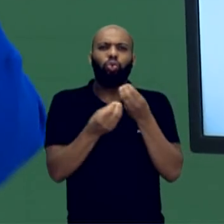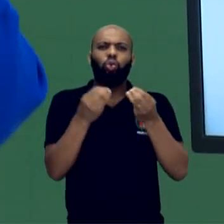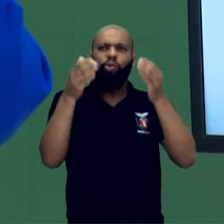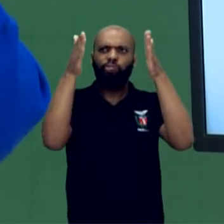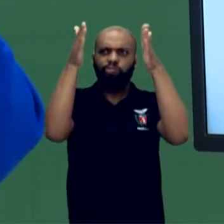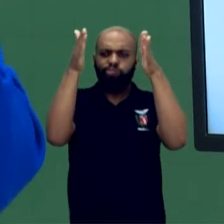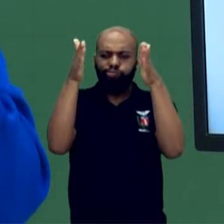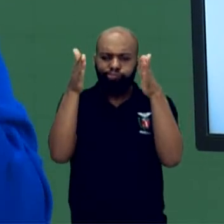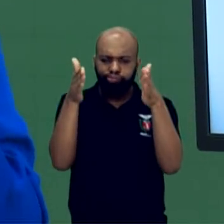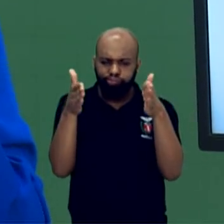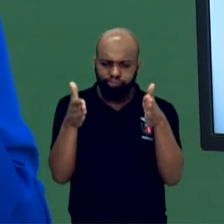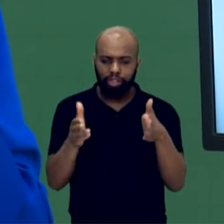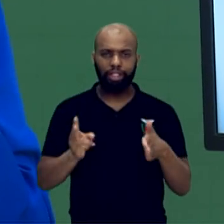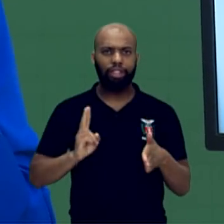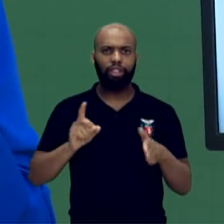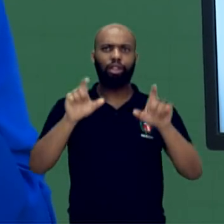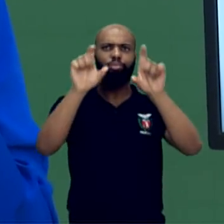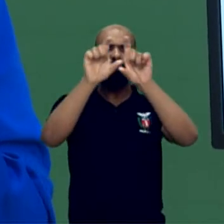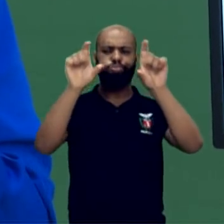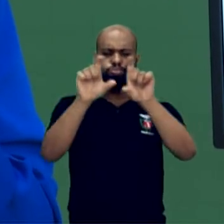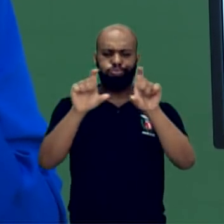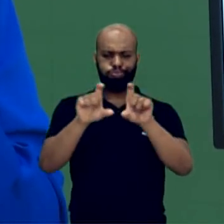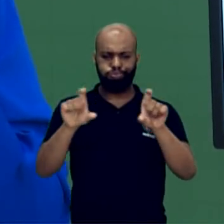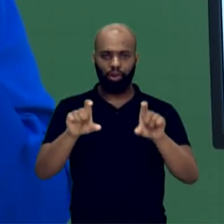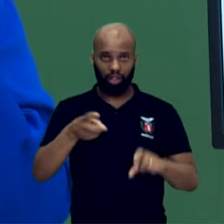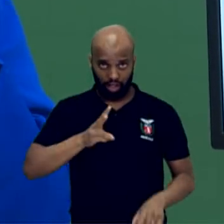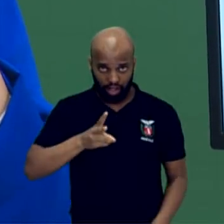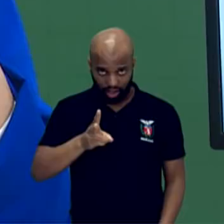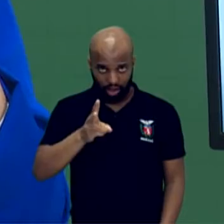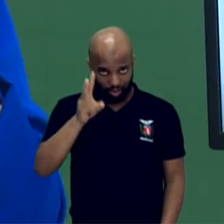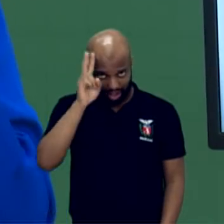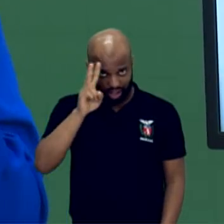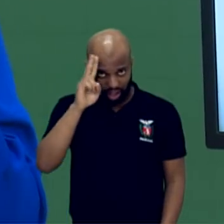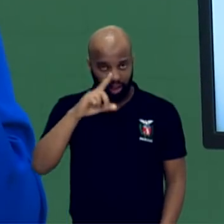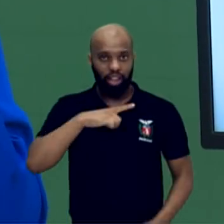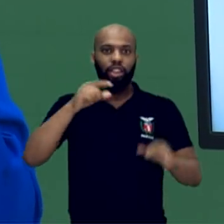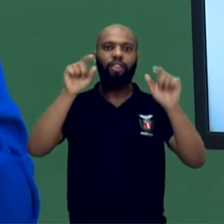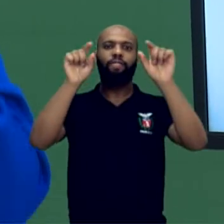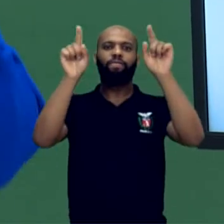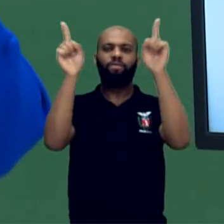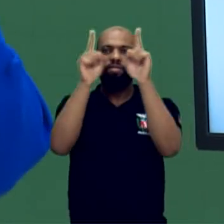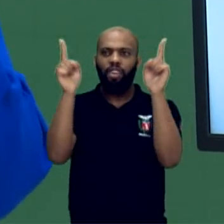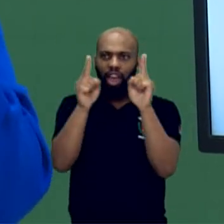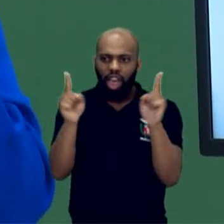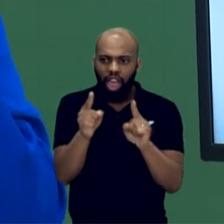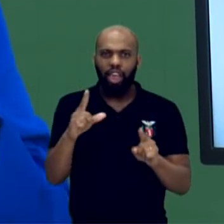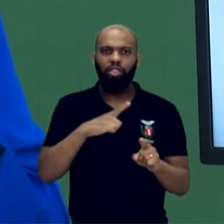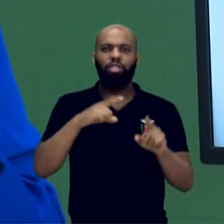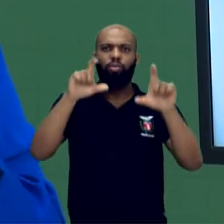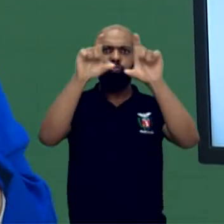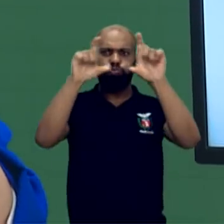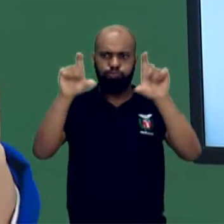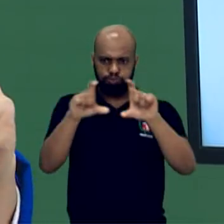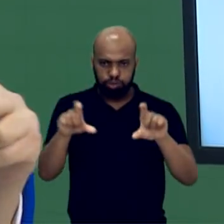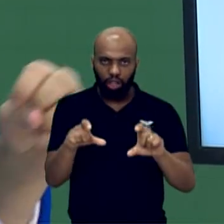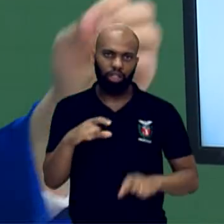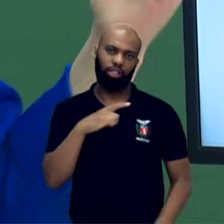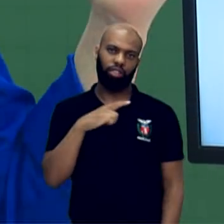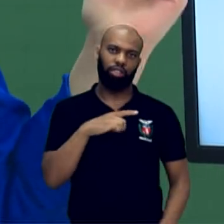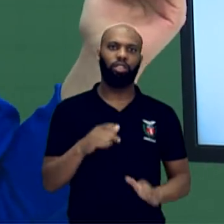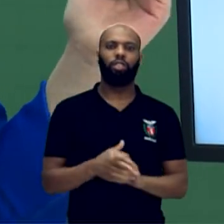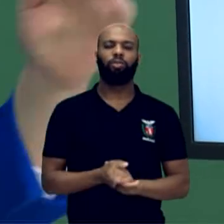ó, verticalmente na página, lembram? Com os versos formando blocos que são as